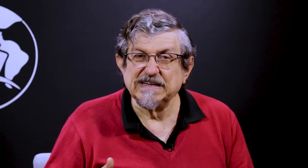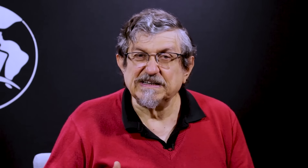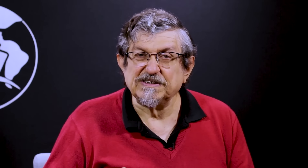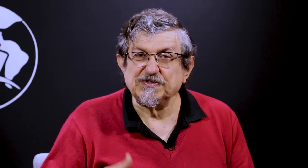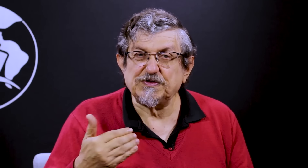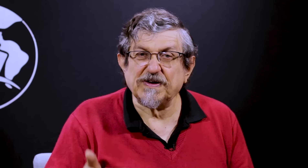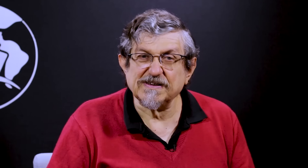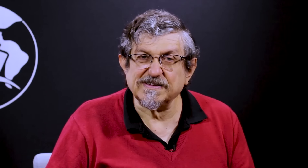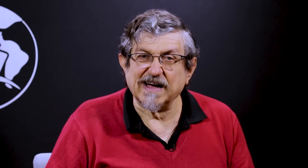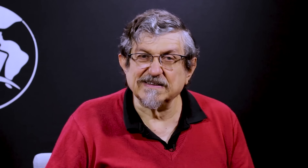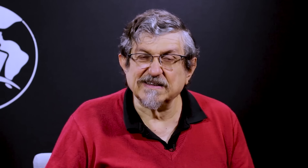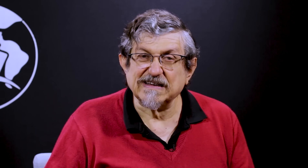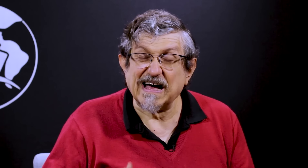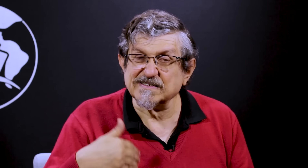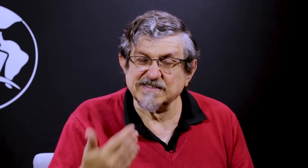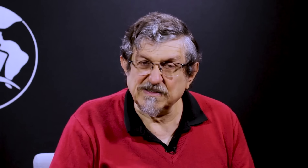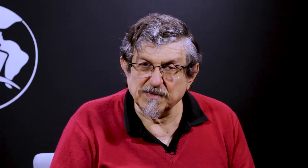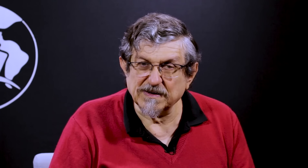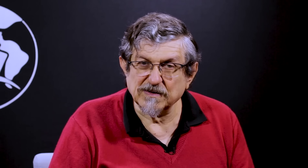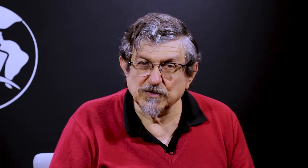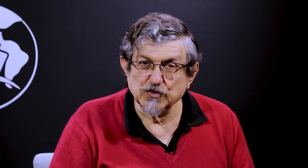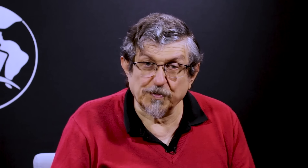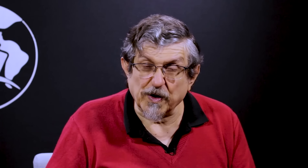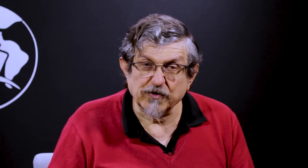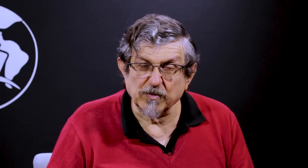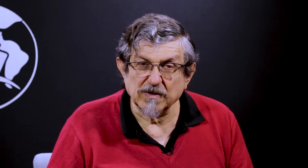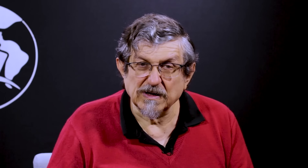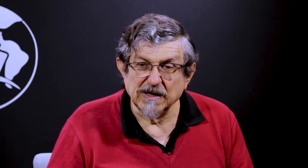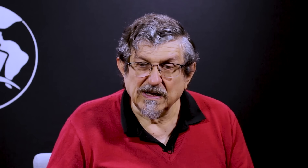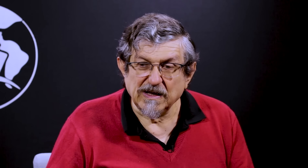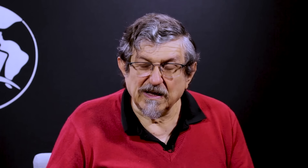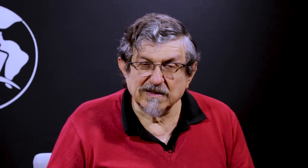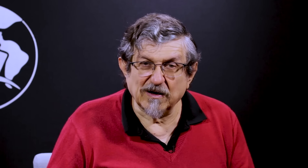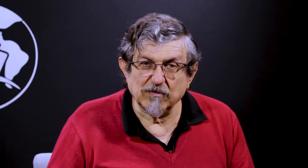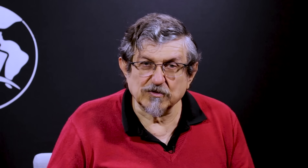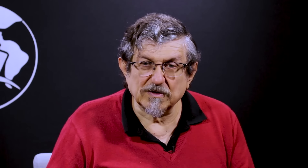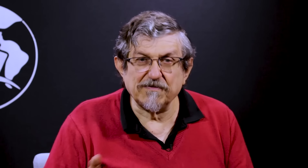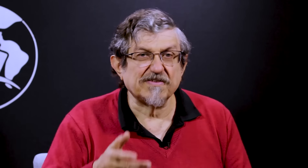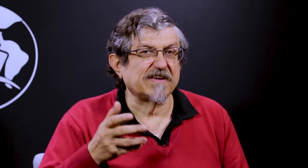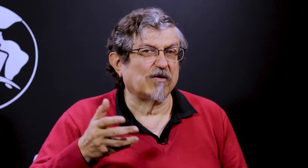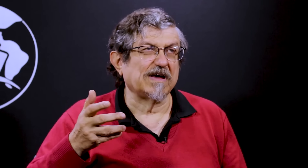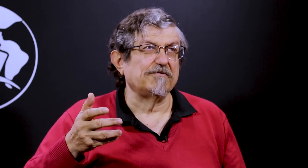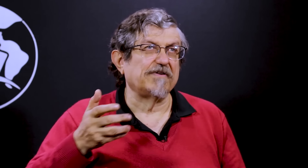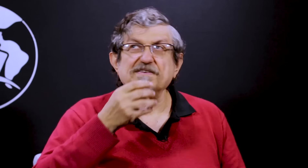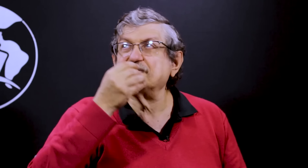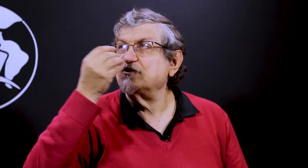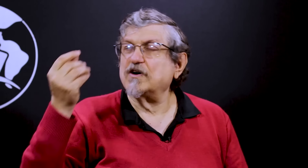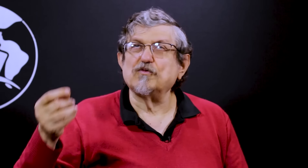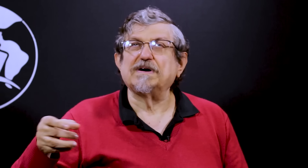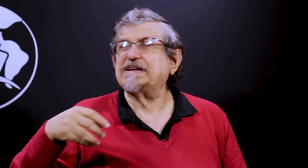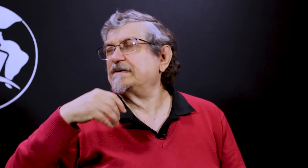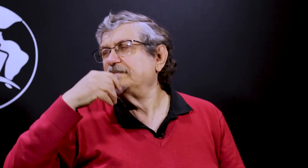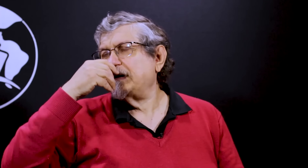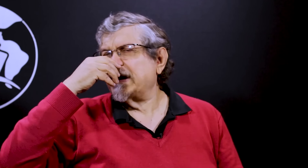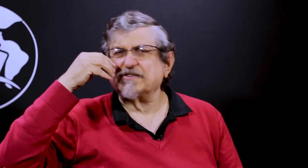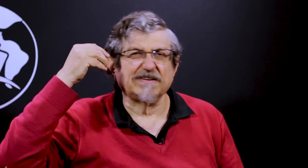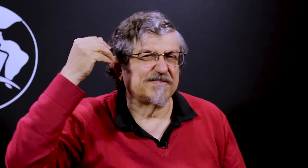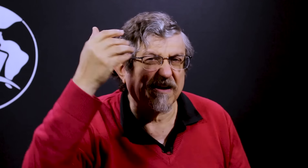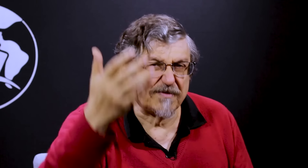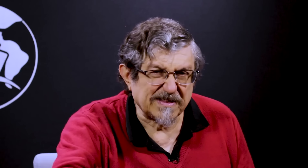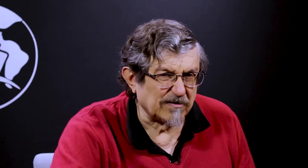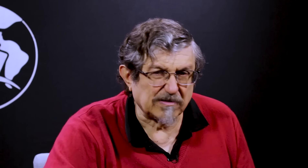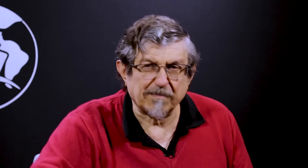situação diferenciada acima do próximo então toda vez que alguém fez na história humana a